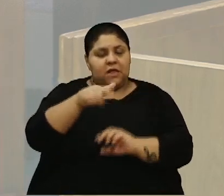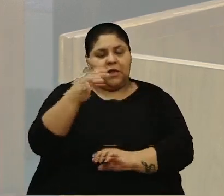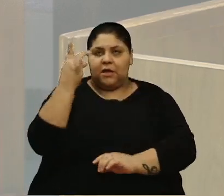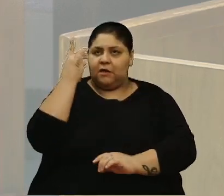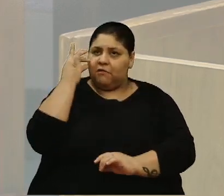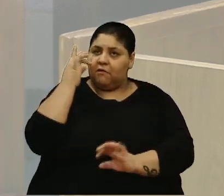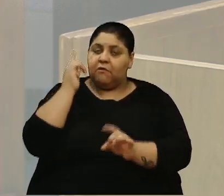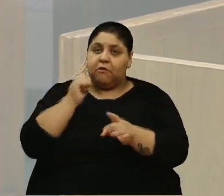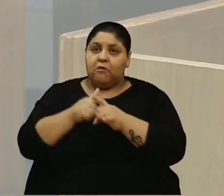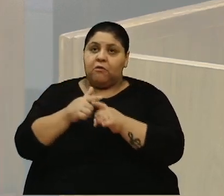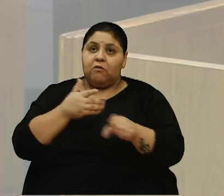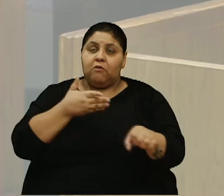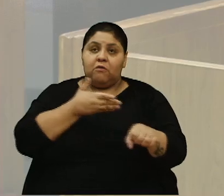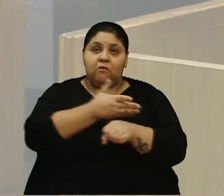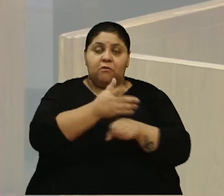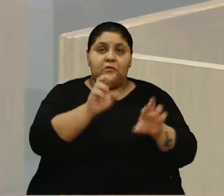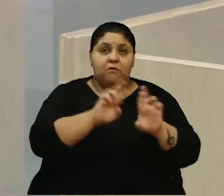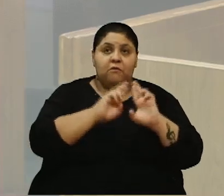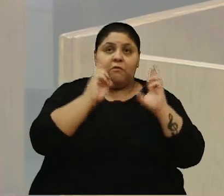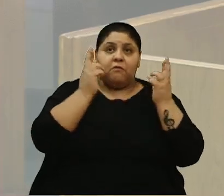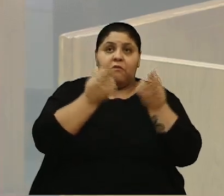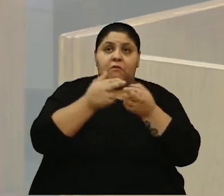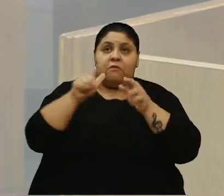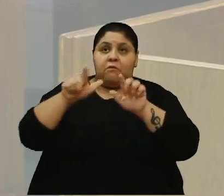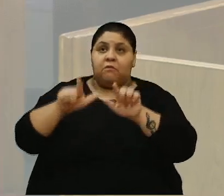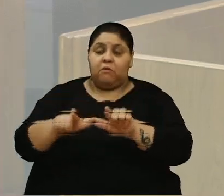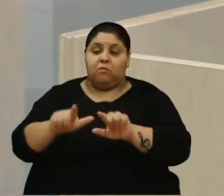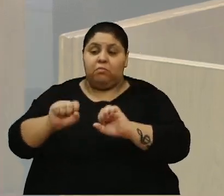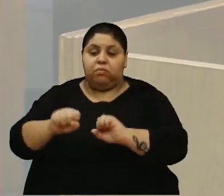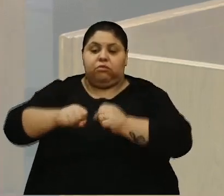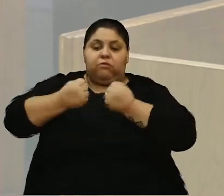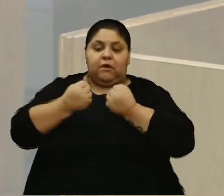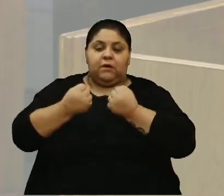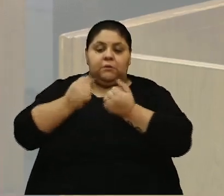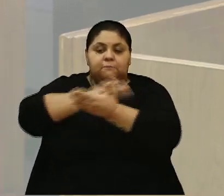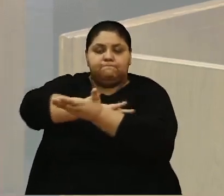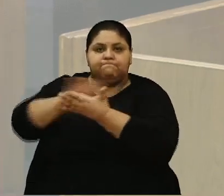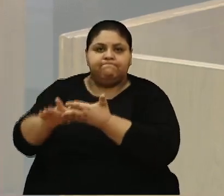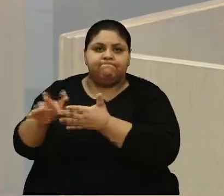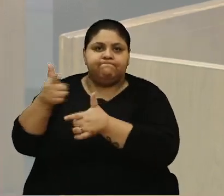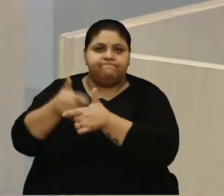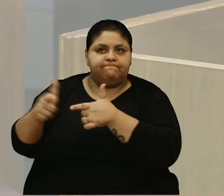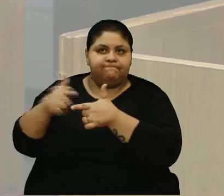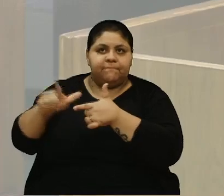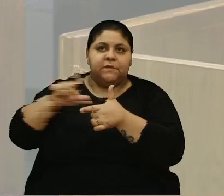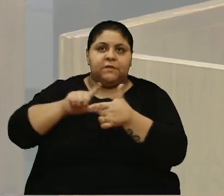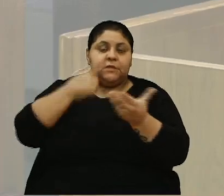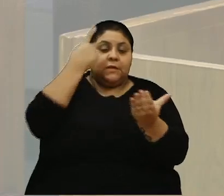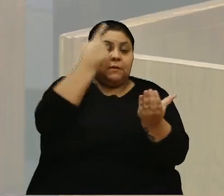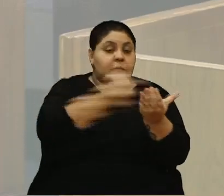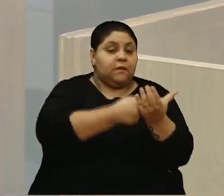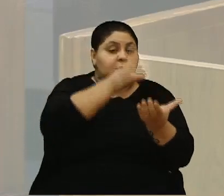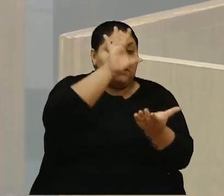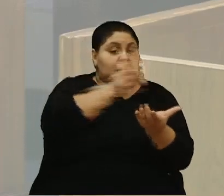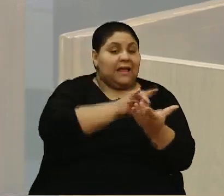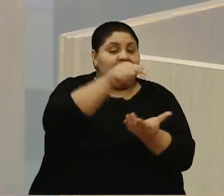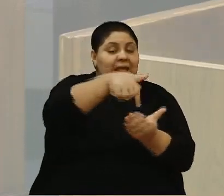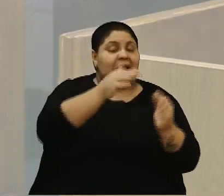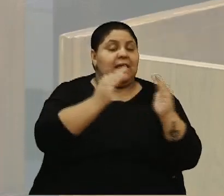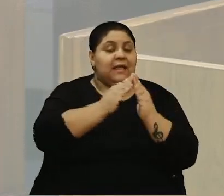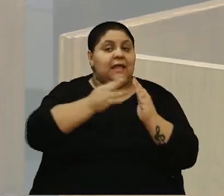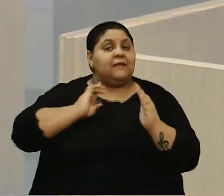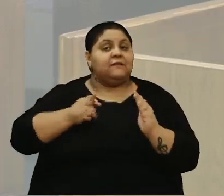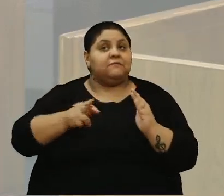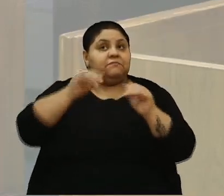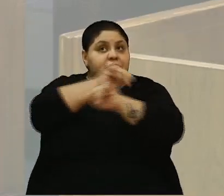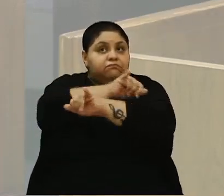por participar da reunião do Gabinete de Enfrentamento à Crise, né? E nós temos um compromisso selado aqui na casa de que eu sempre